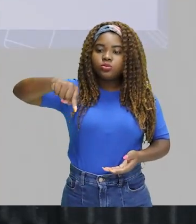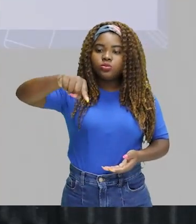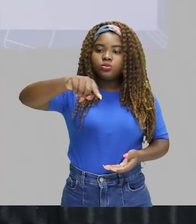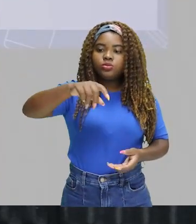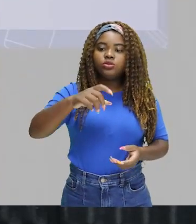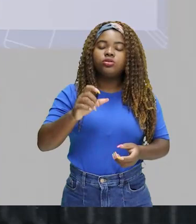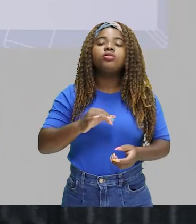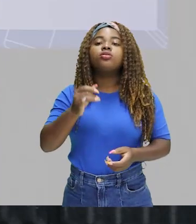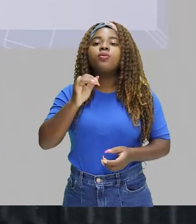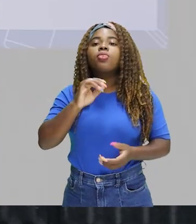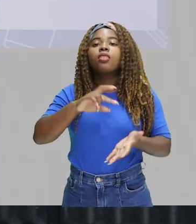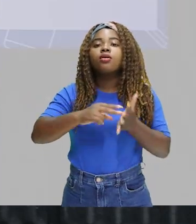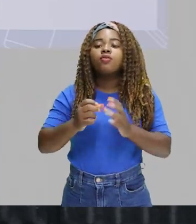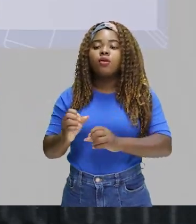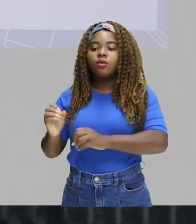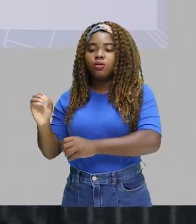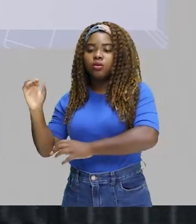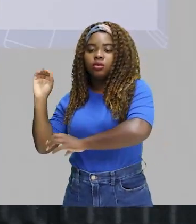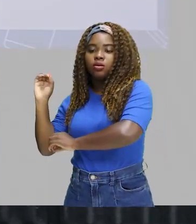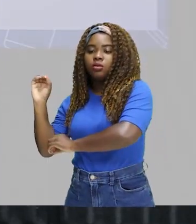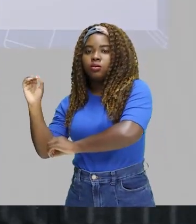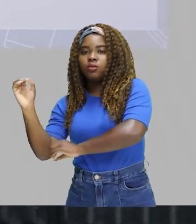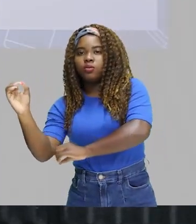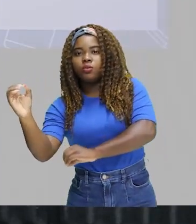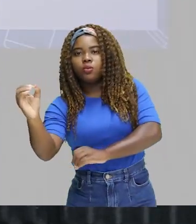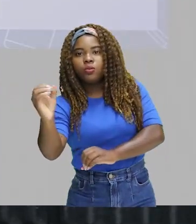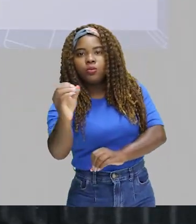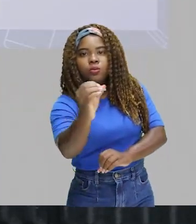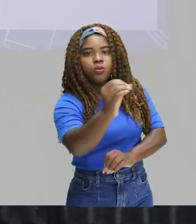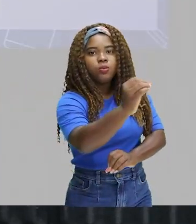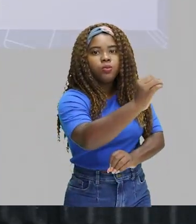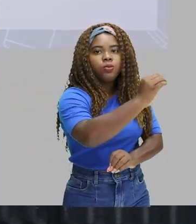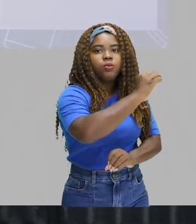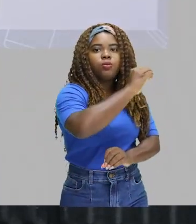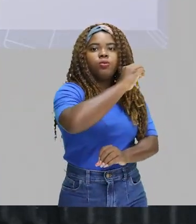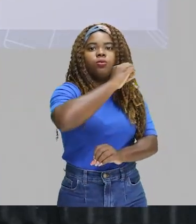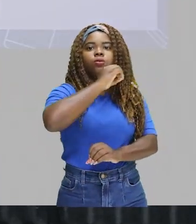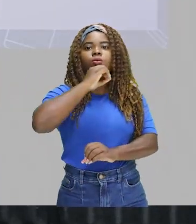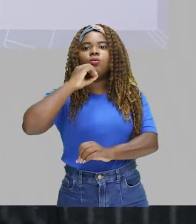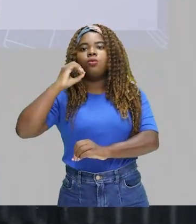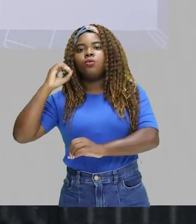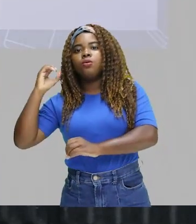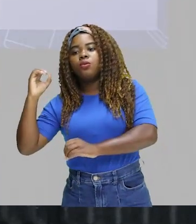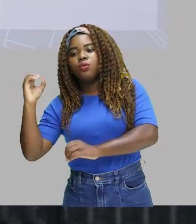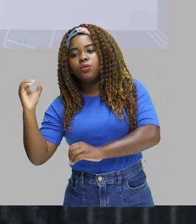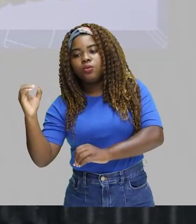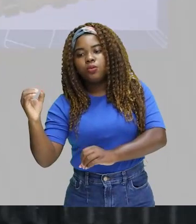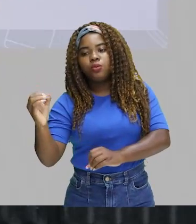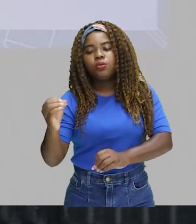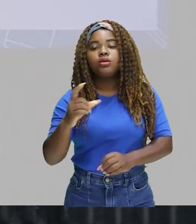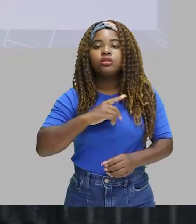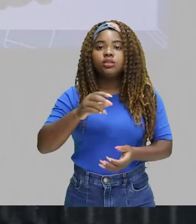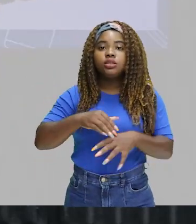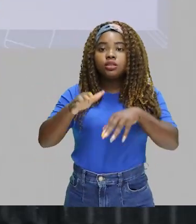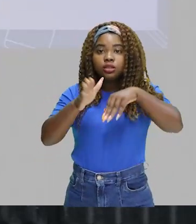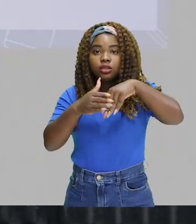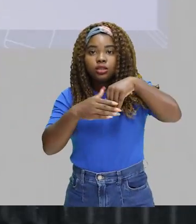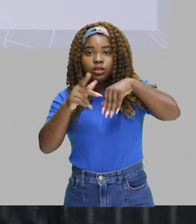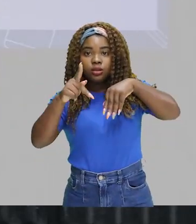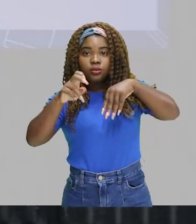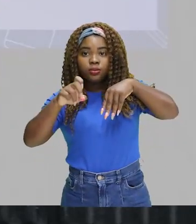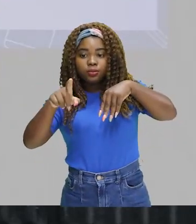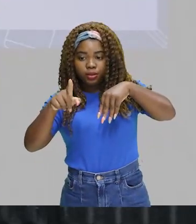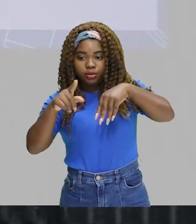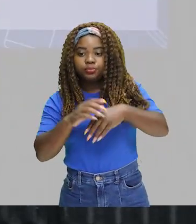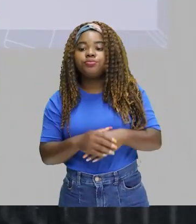para frente. Tá aqui, ó, a imagem da moça aqui, ó. Tá? Com o seu pé, ela vai girar sobre o pé esquerdo, vai colocar esse